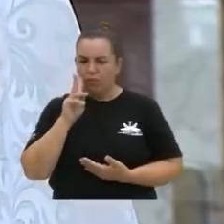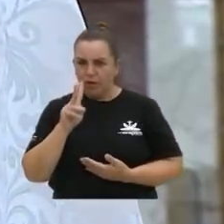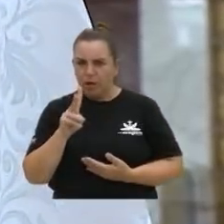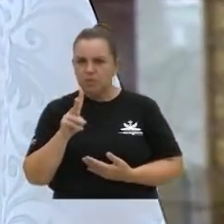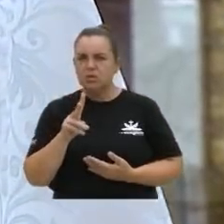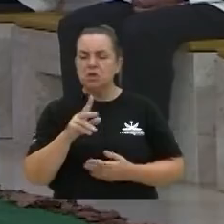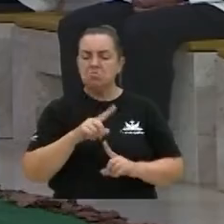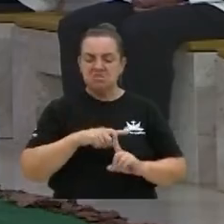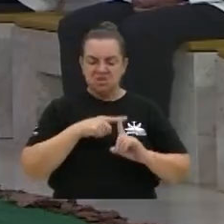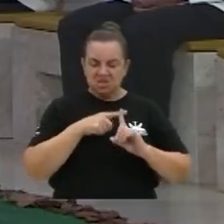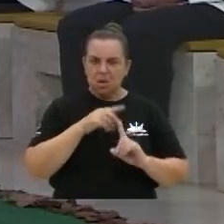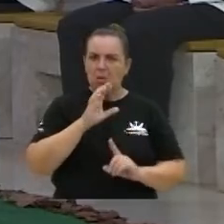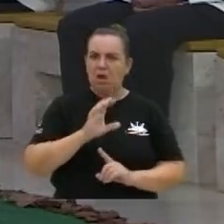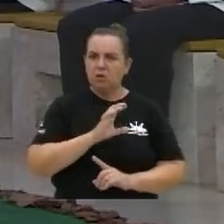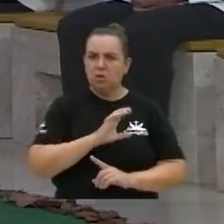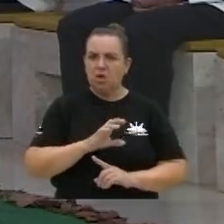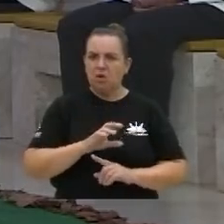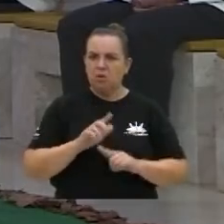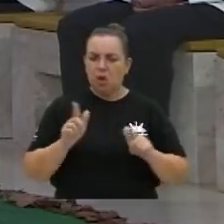cristãos católicos,